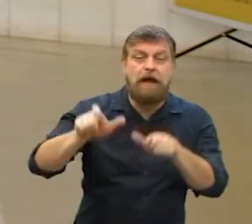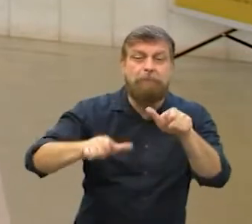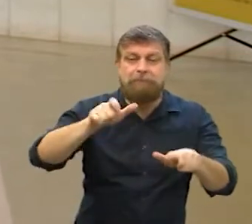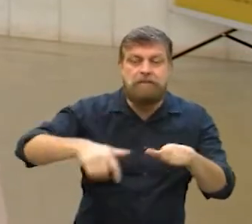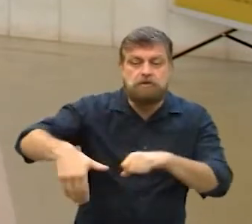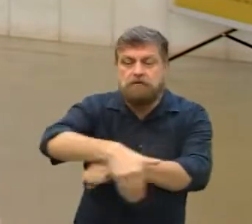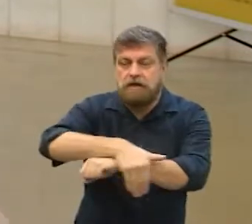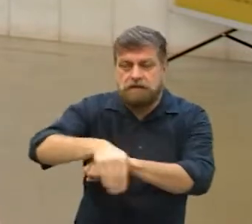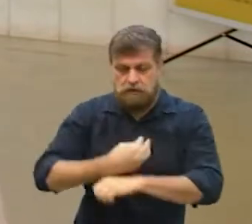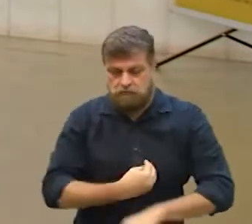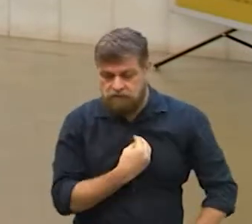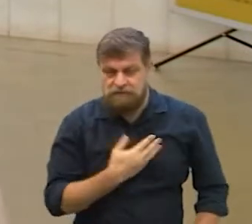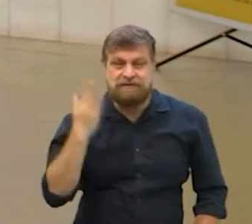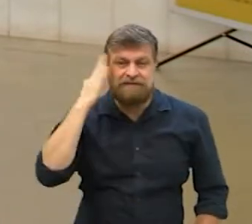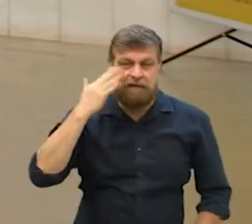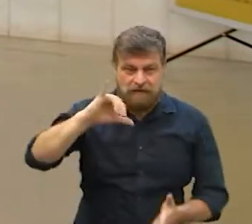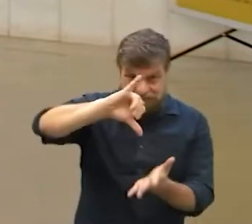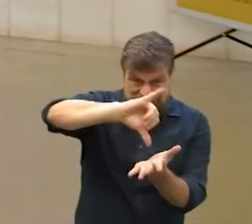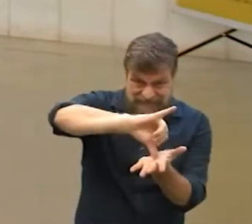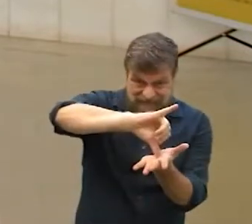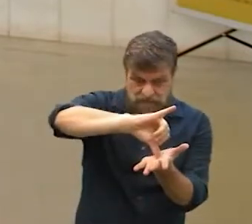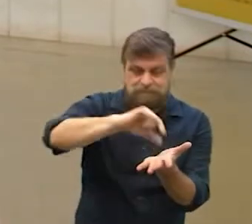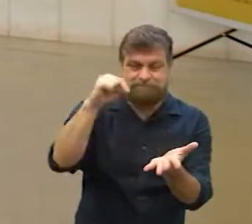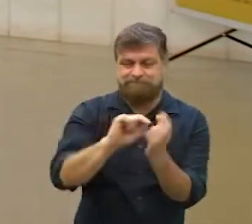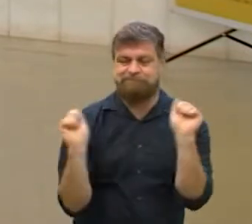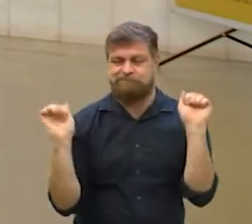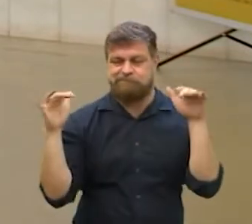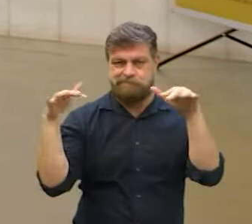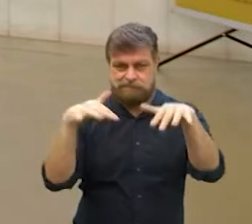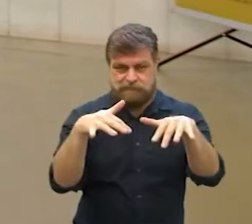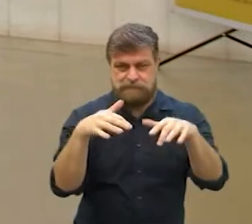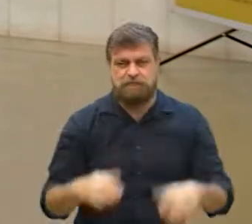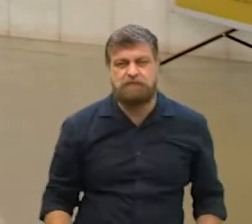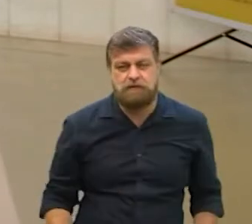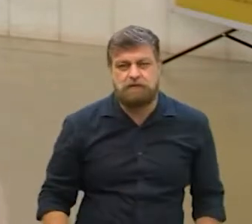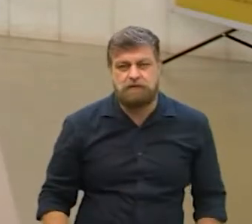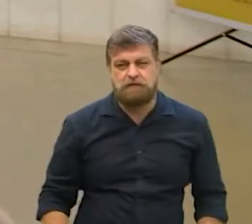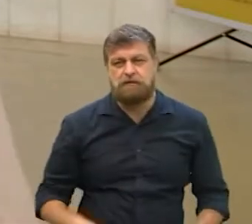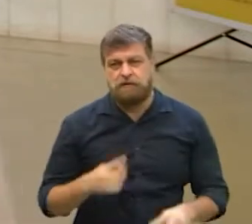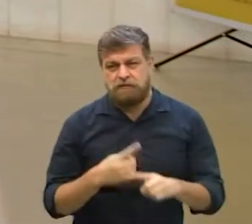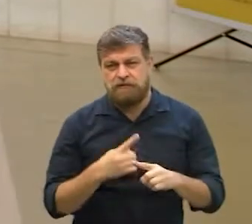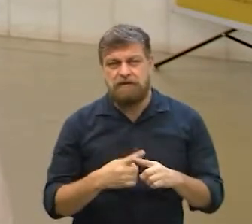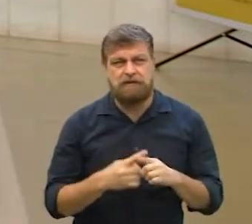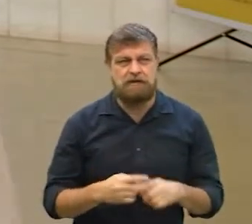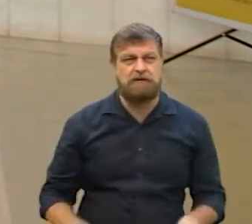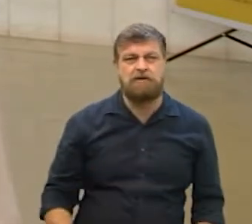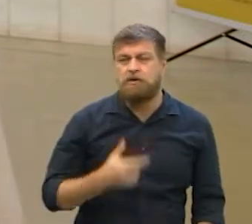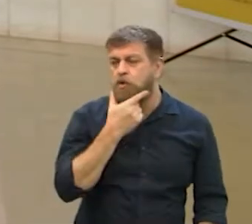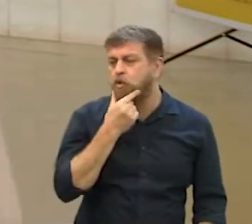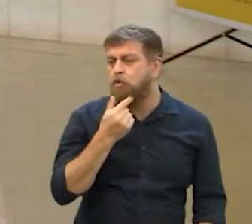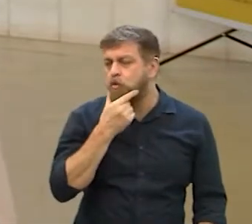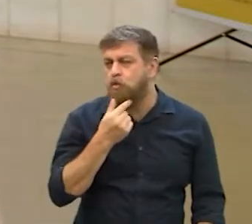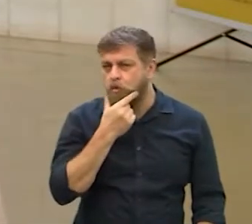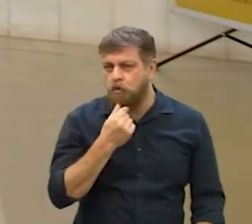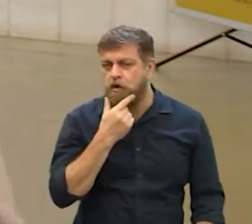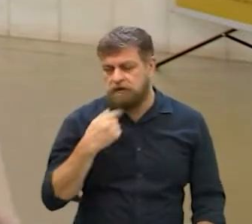população em situação de rua, a gente vê a alta concentração no centro, que é tendencioso para isso, né? A questão do homem, que